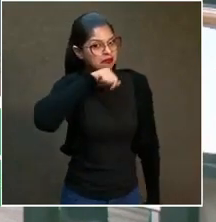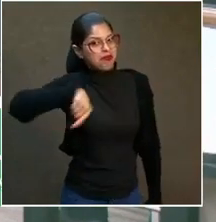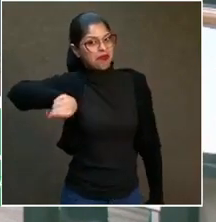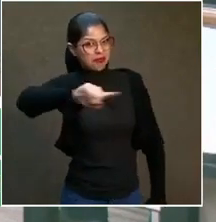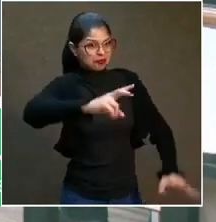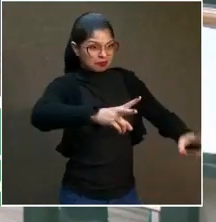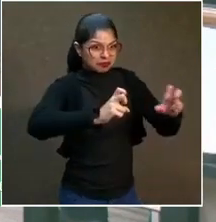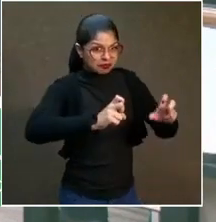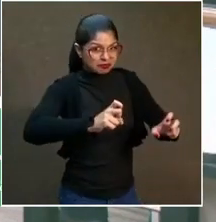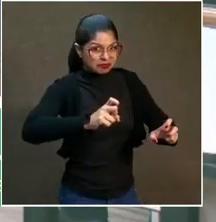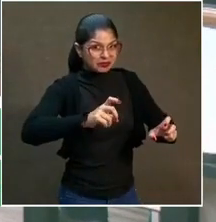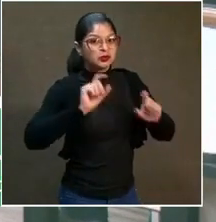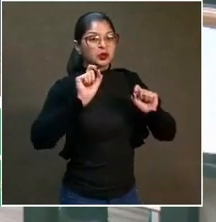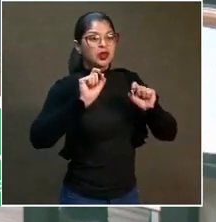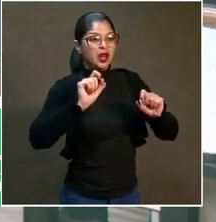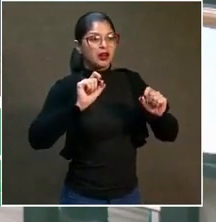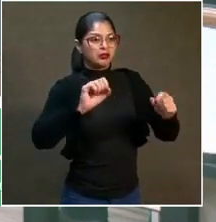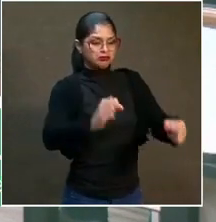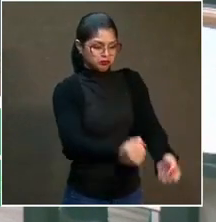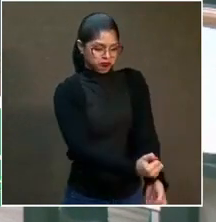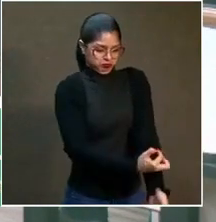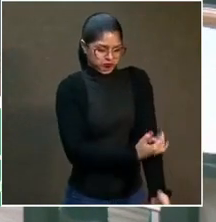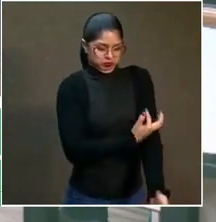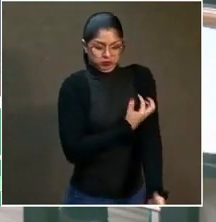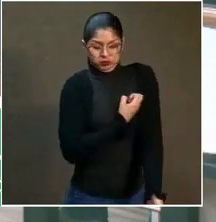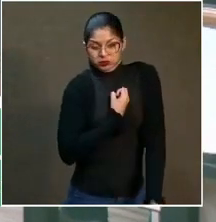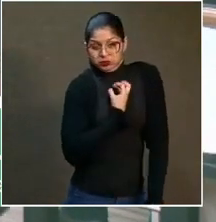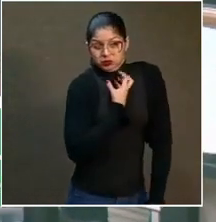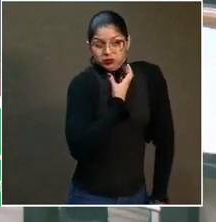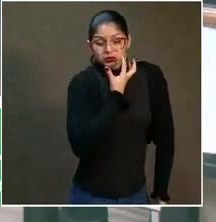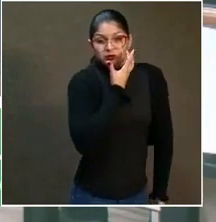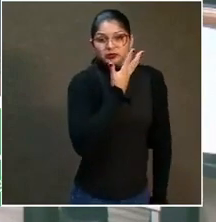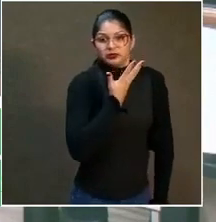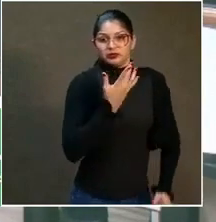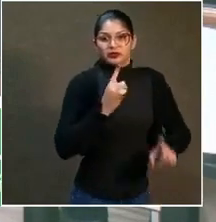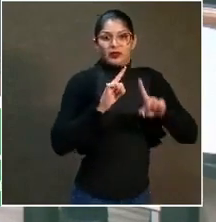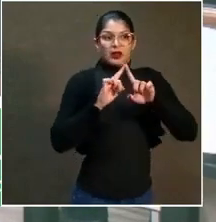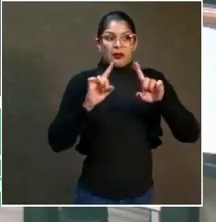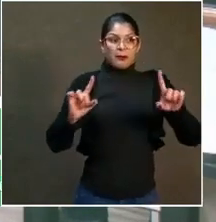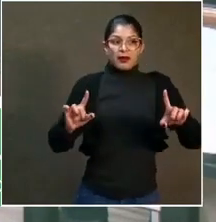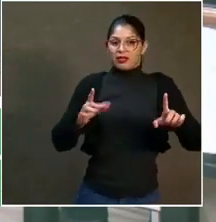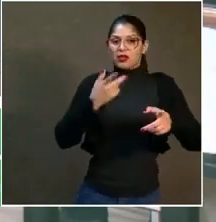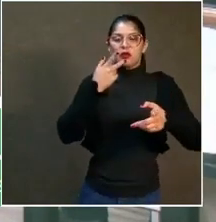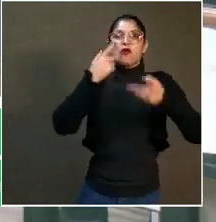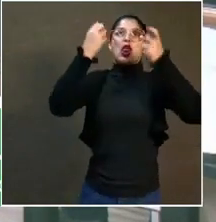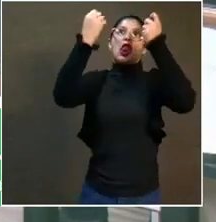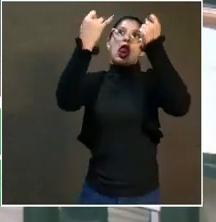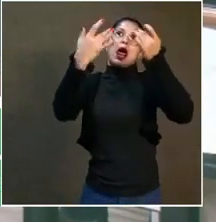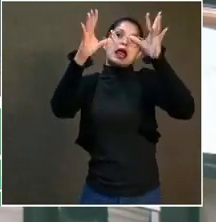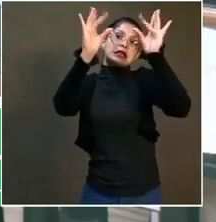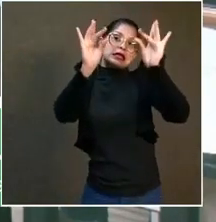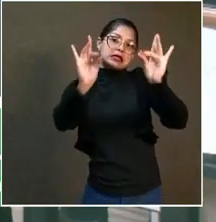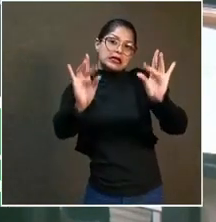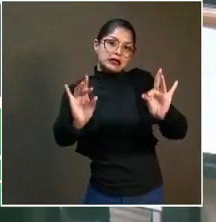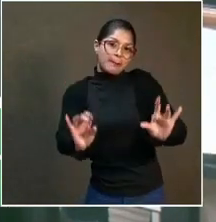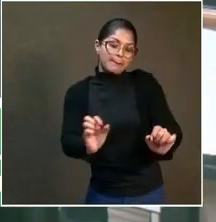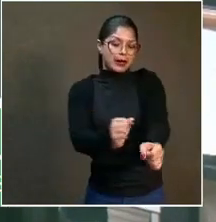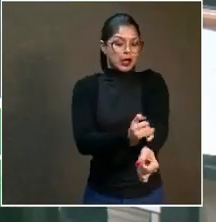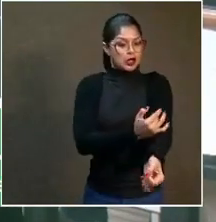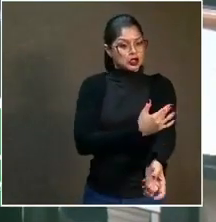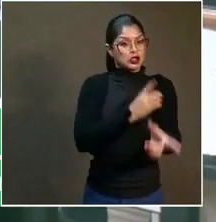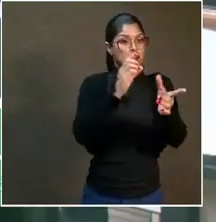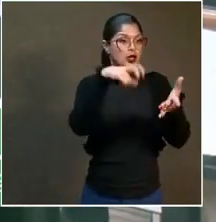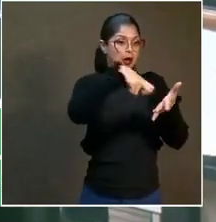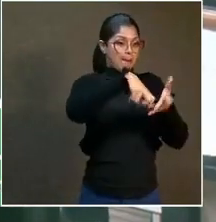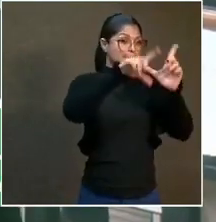Violenta emoção também. E aqui ainda, não estou falando da violenta emoção que diminui a pena. Não é